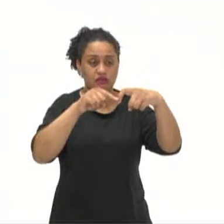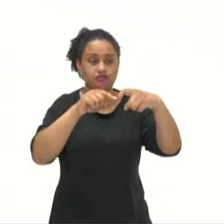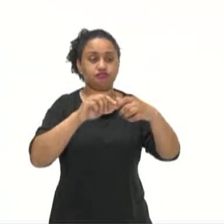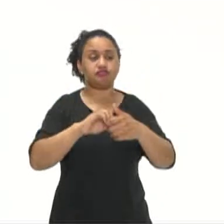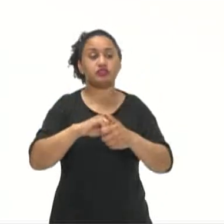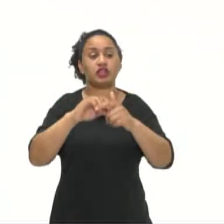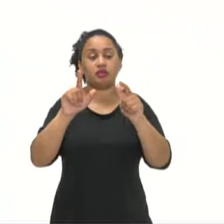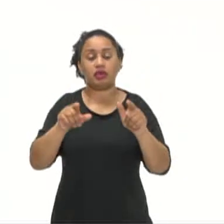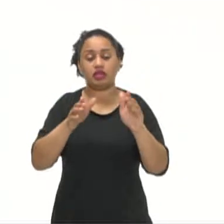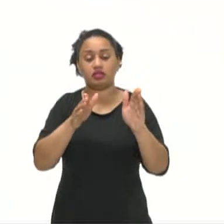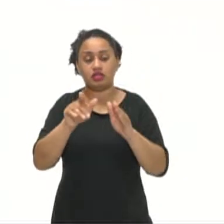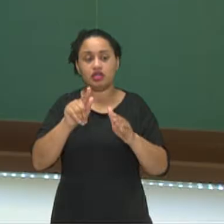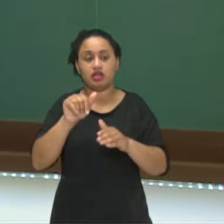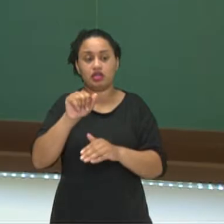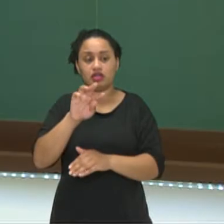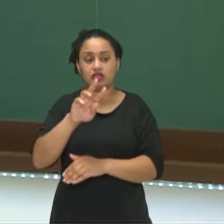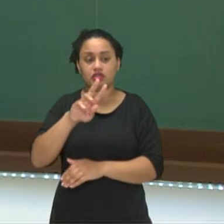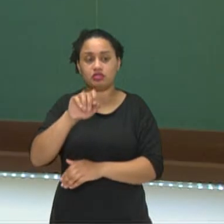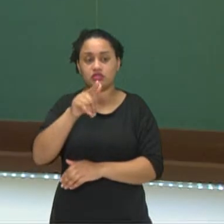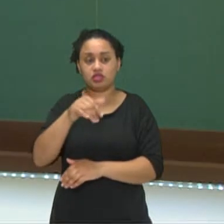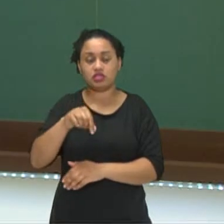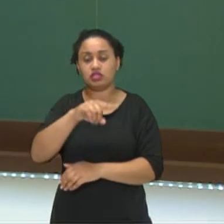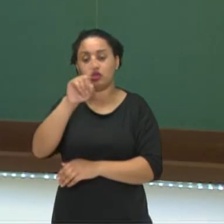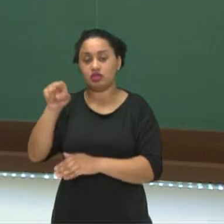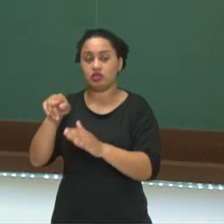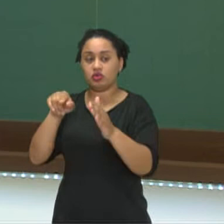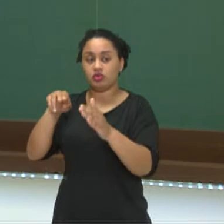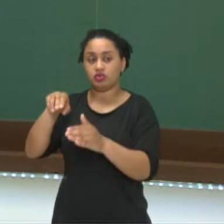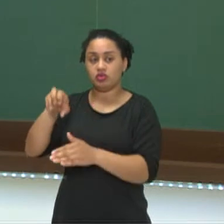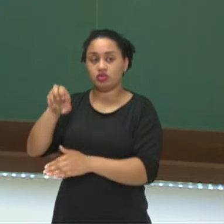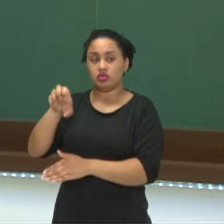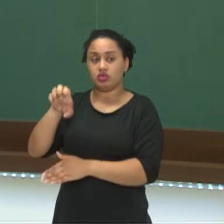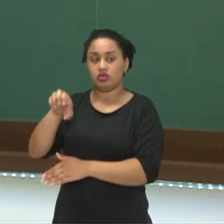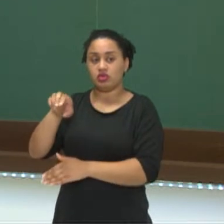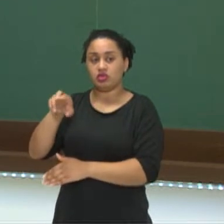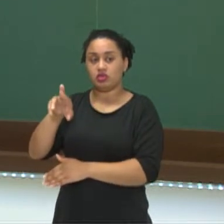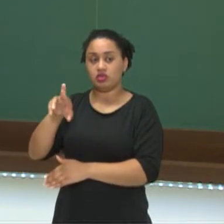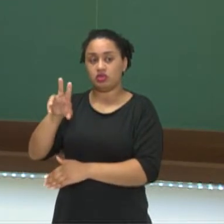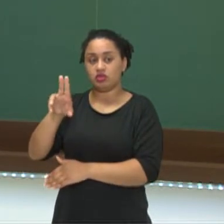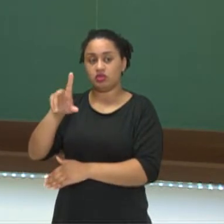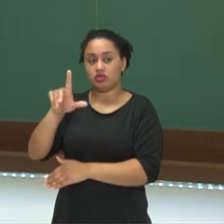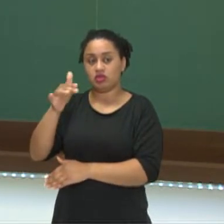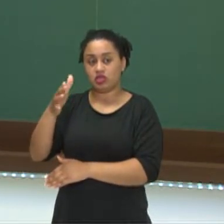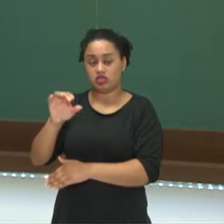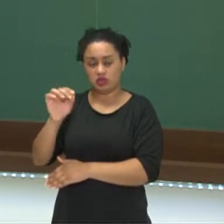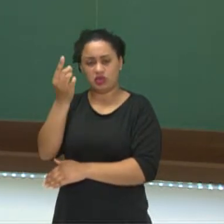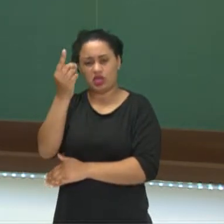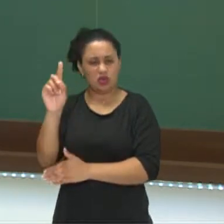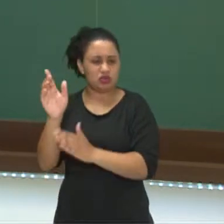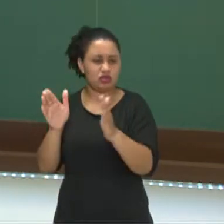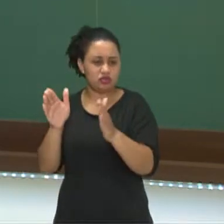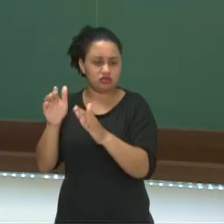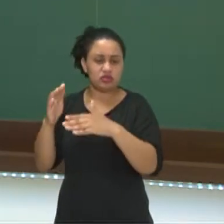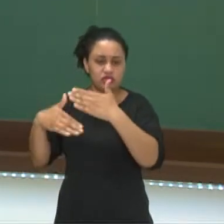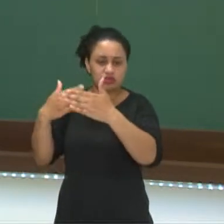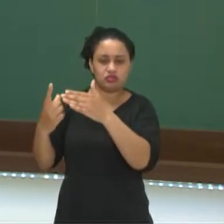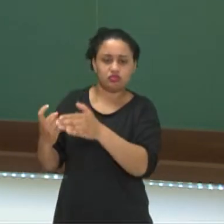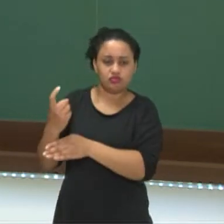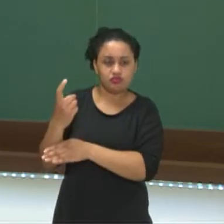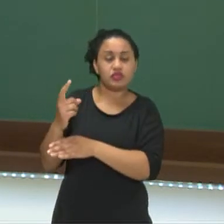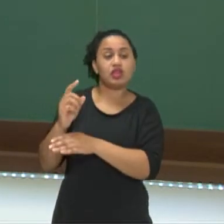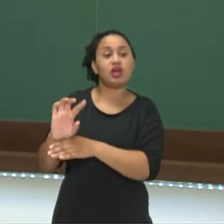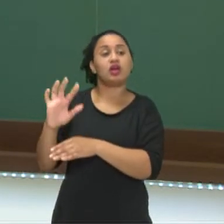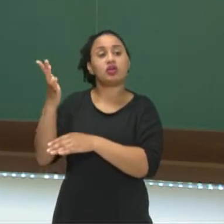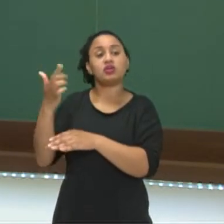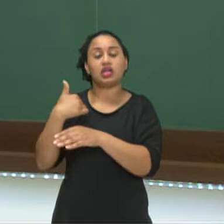já a gastrulação e a neurulação, que digamos que seria a última etapa desse desenvolvimento embrionário,